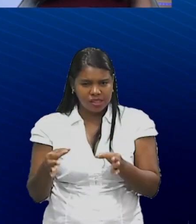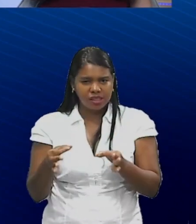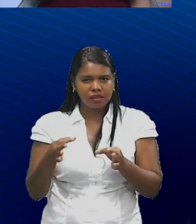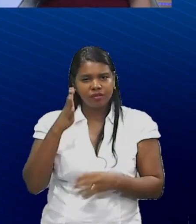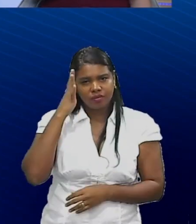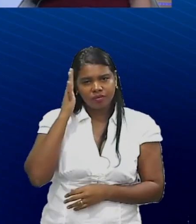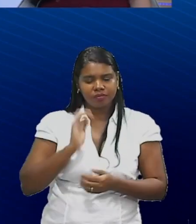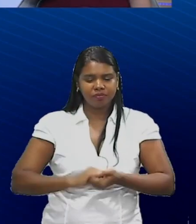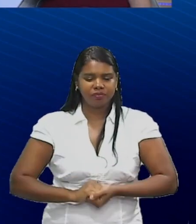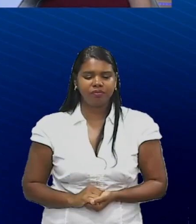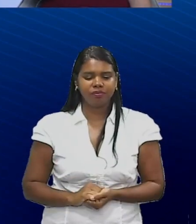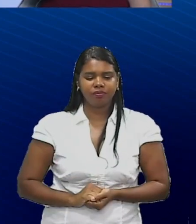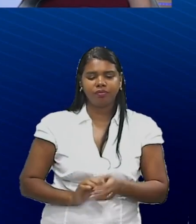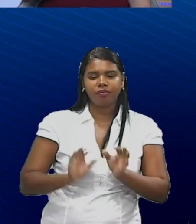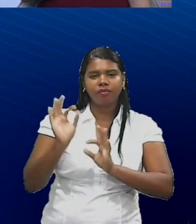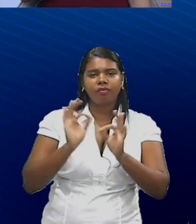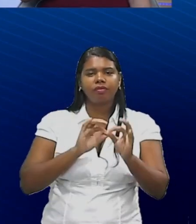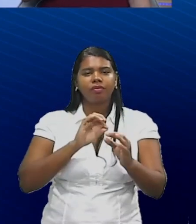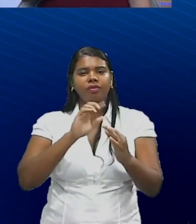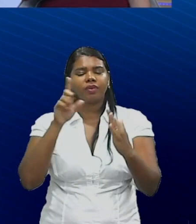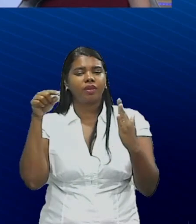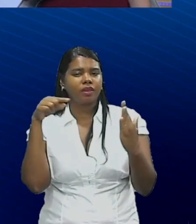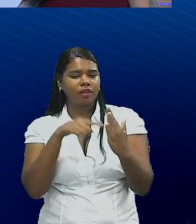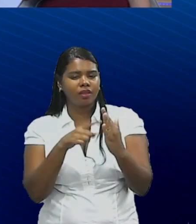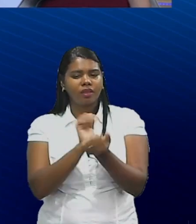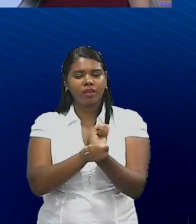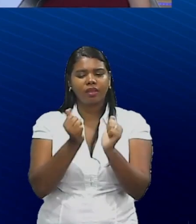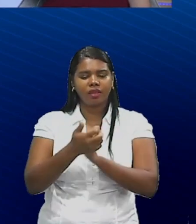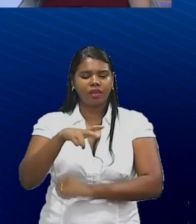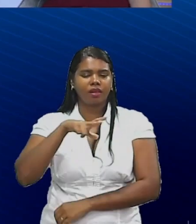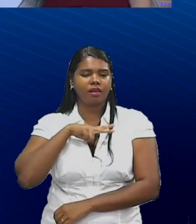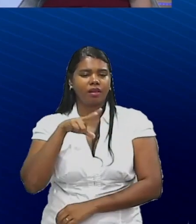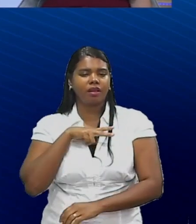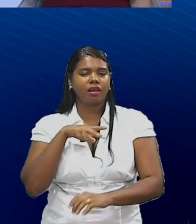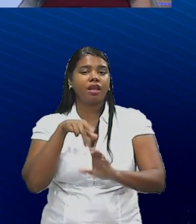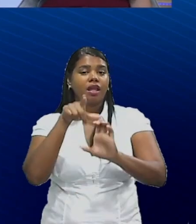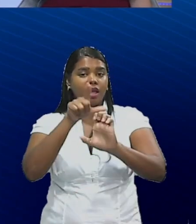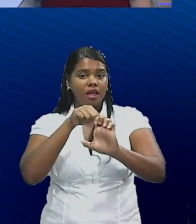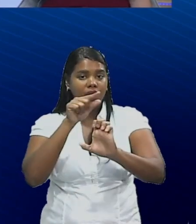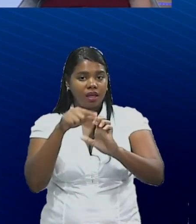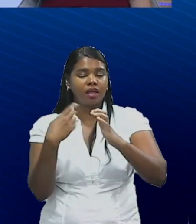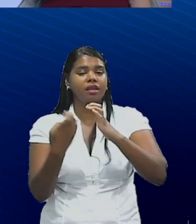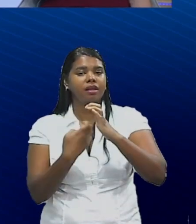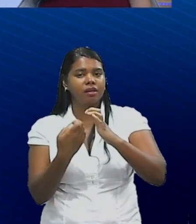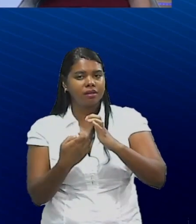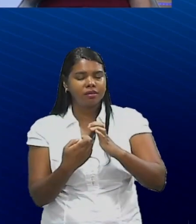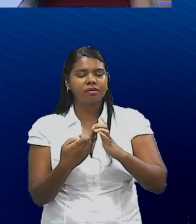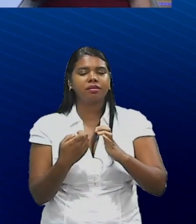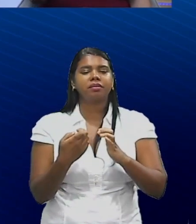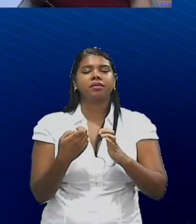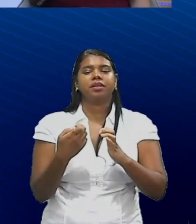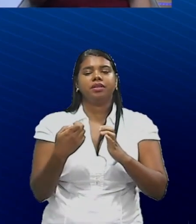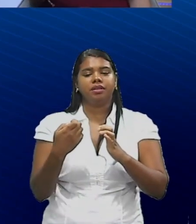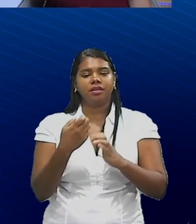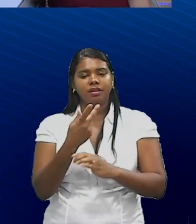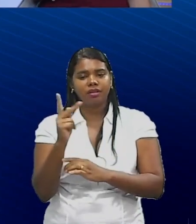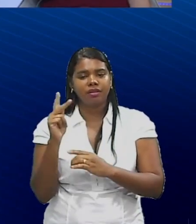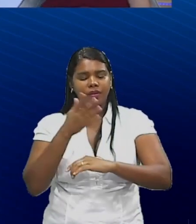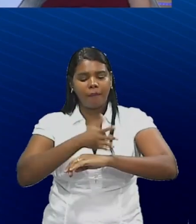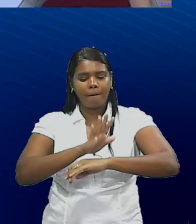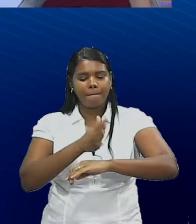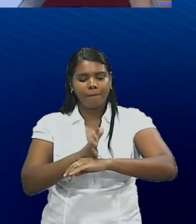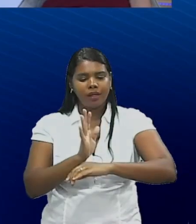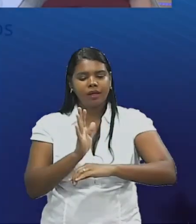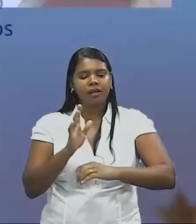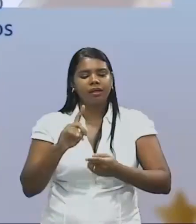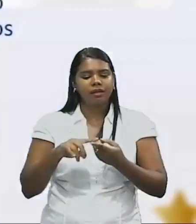né? Alinhada aos objetivos estratégicos e particularidades da empresa dele, né? Por meio, naturalmente, da prática da